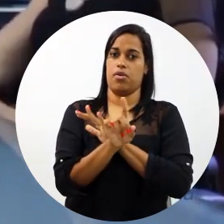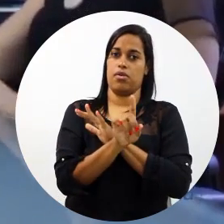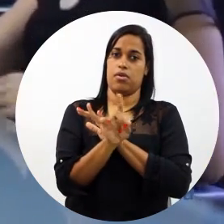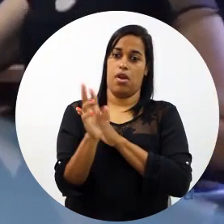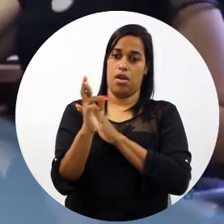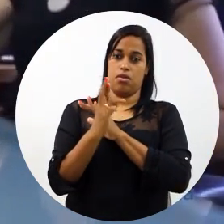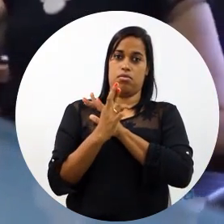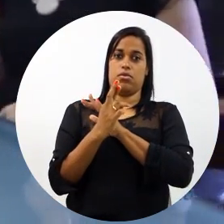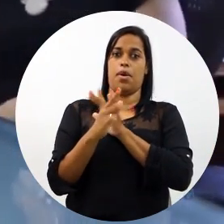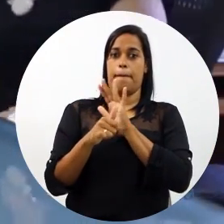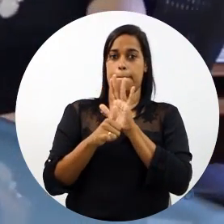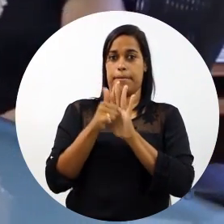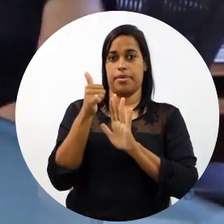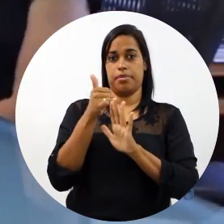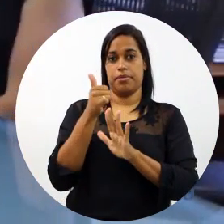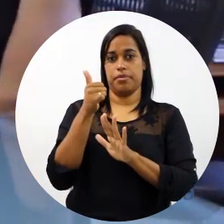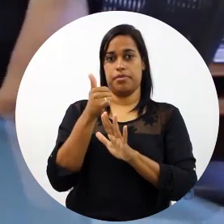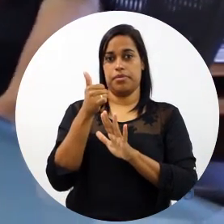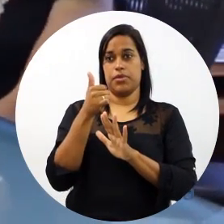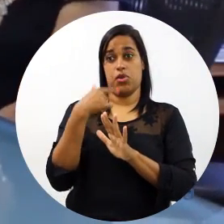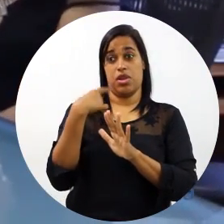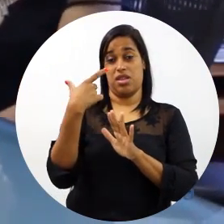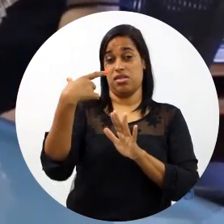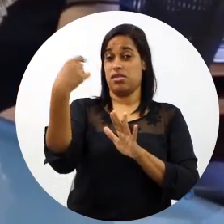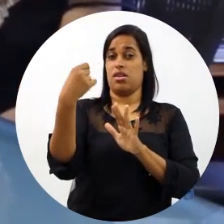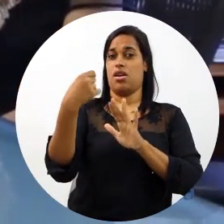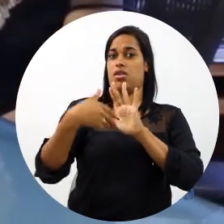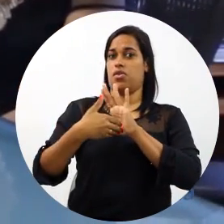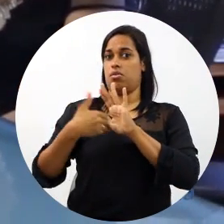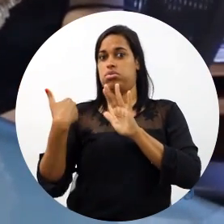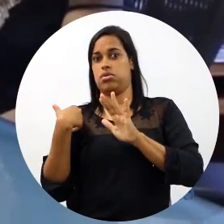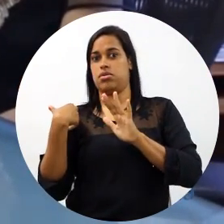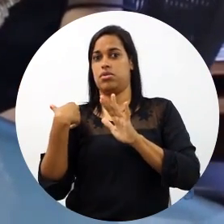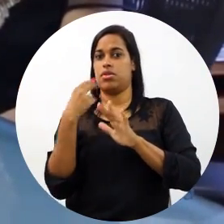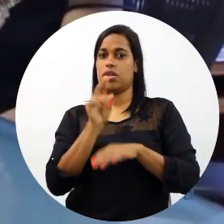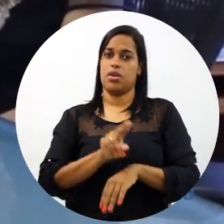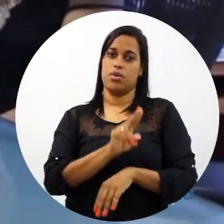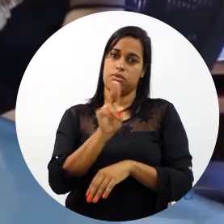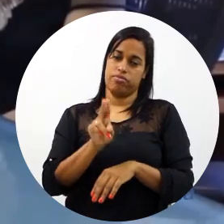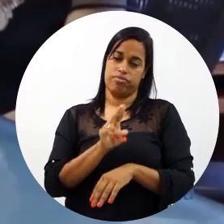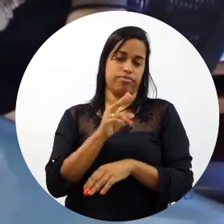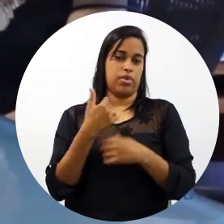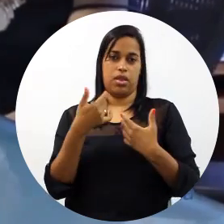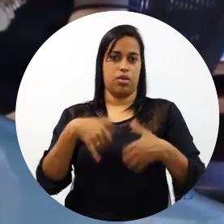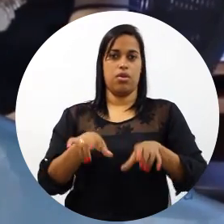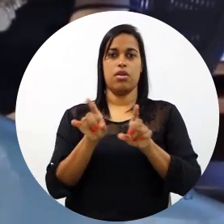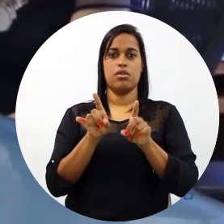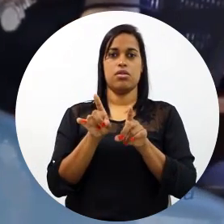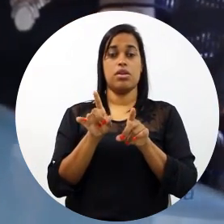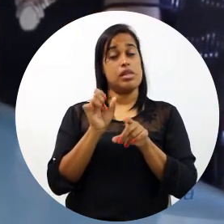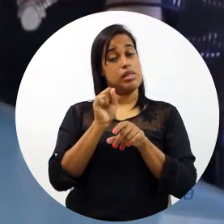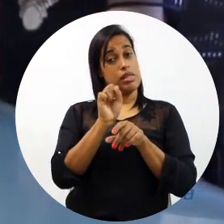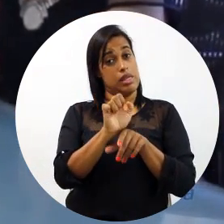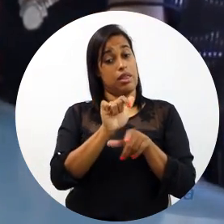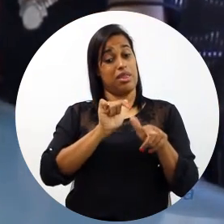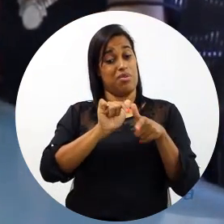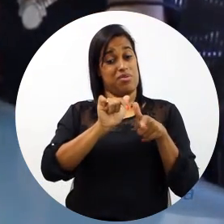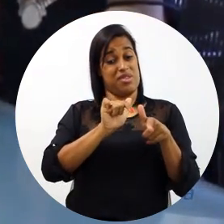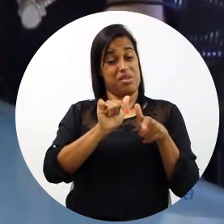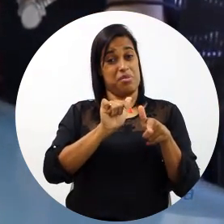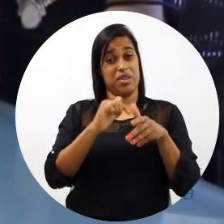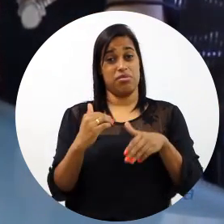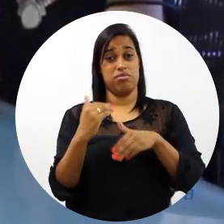costas, a primeira coisa que eu vou fazer é tirar o protetor auricular do ouvido. Né? E aí a gente sabe, se não trabalhar nesse processo